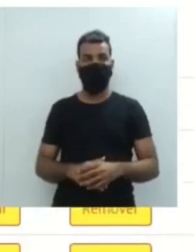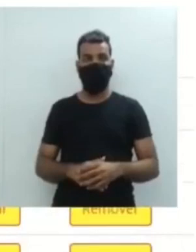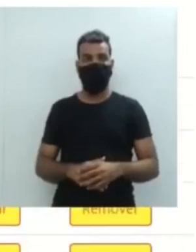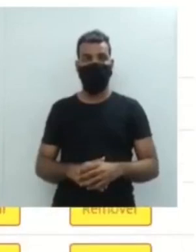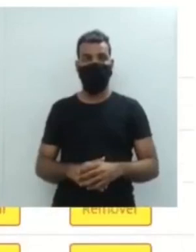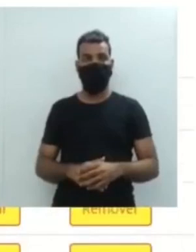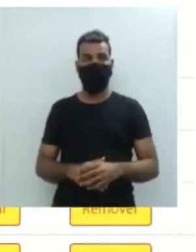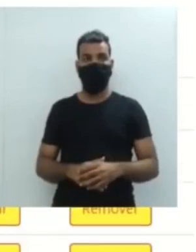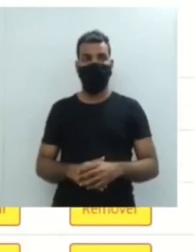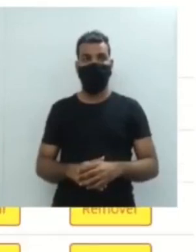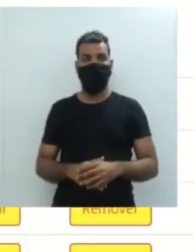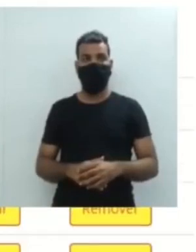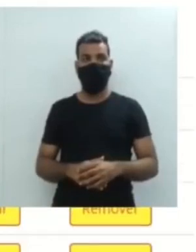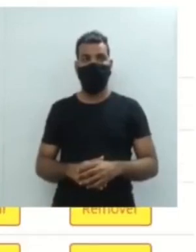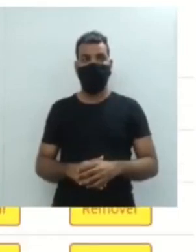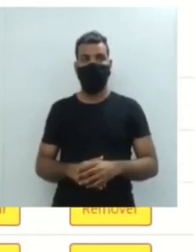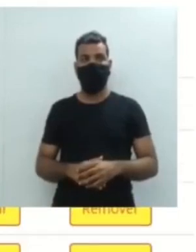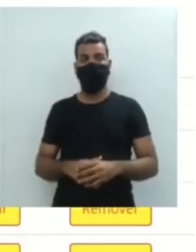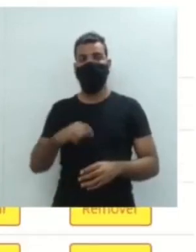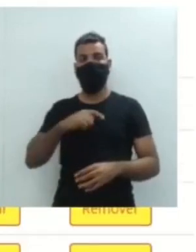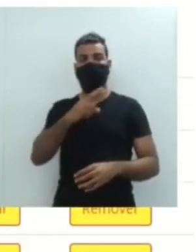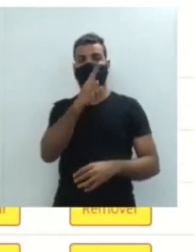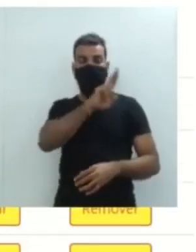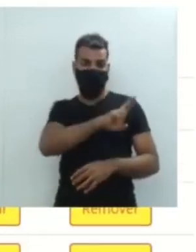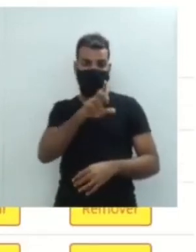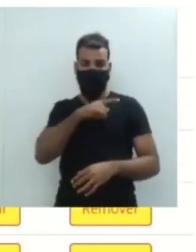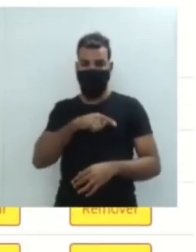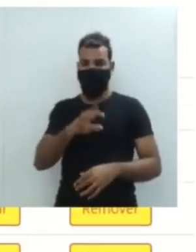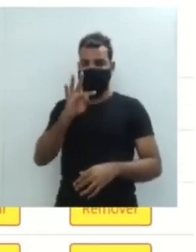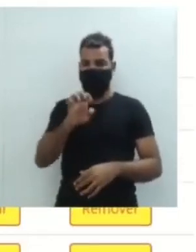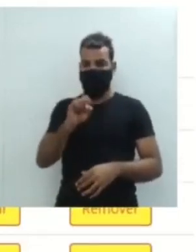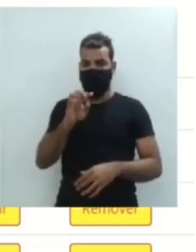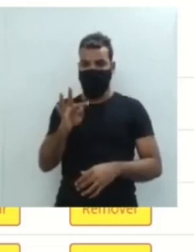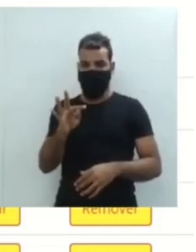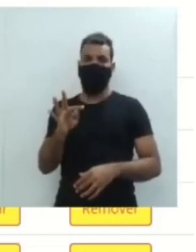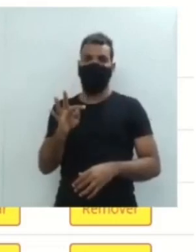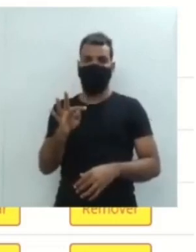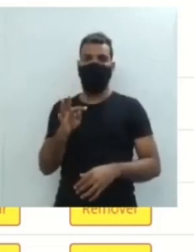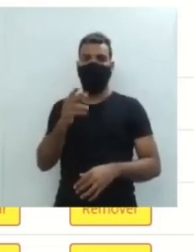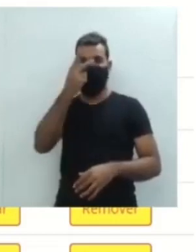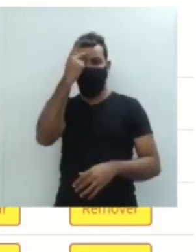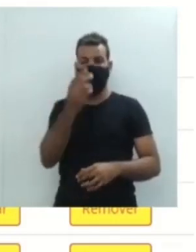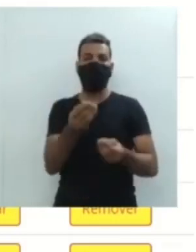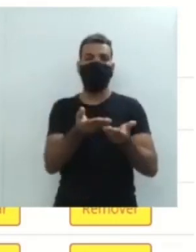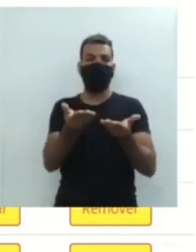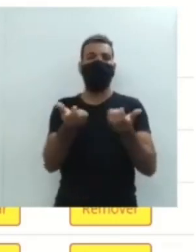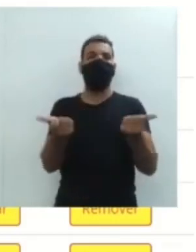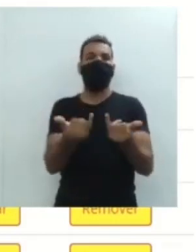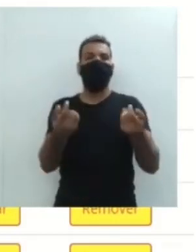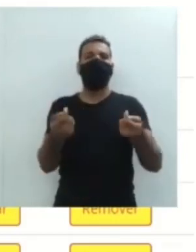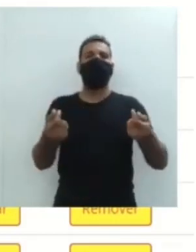inserir aqui um nome vamos supor teste quantidade de pessoas servidas um